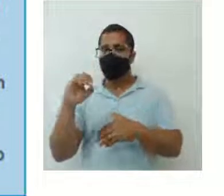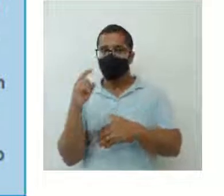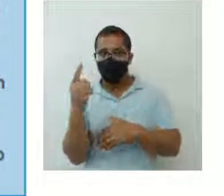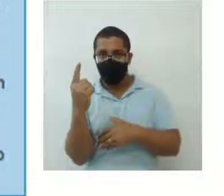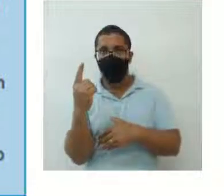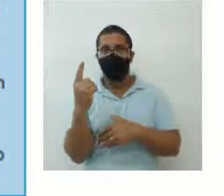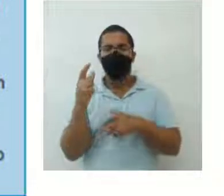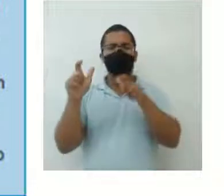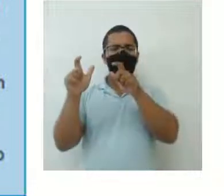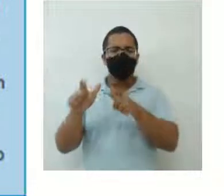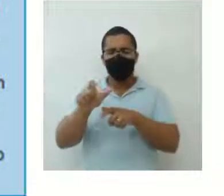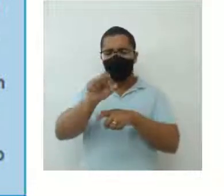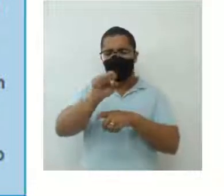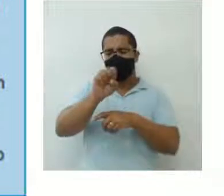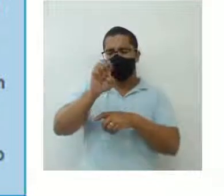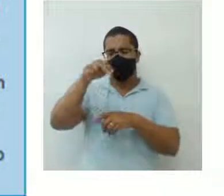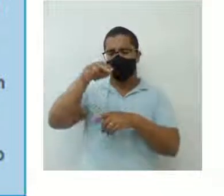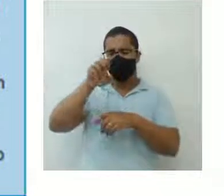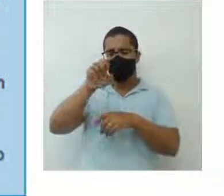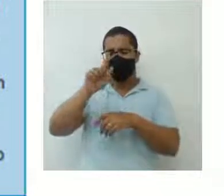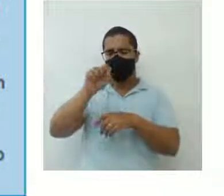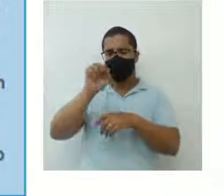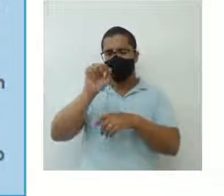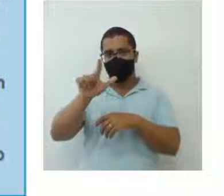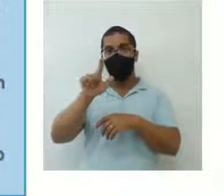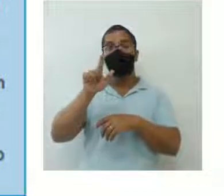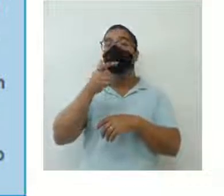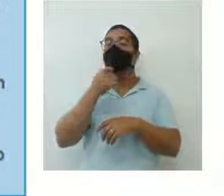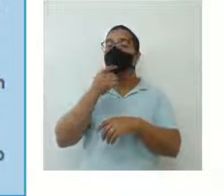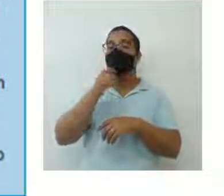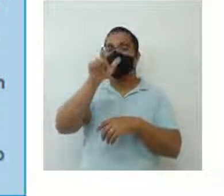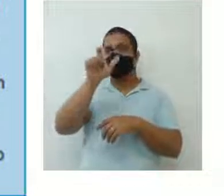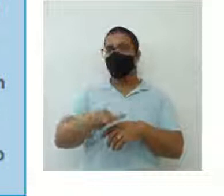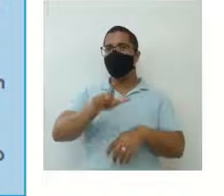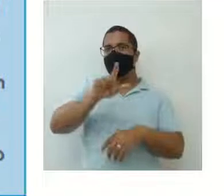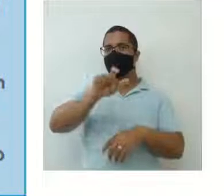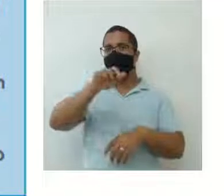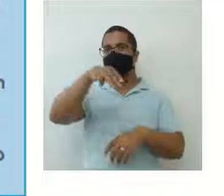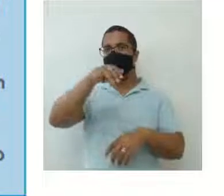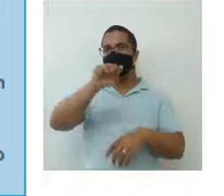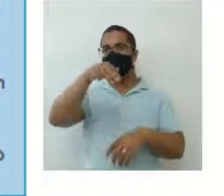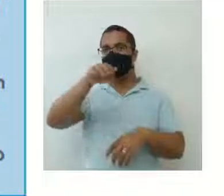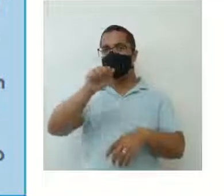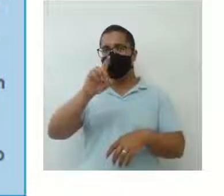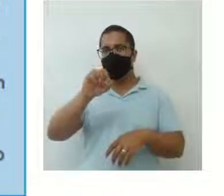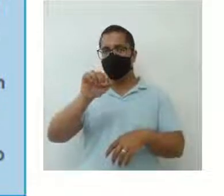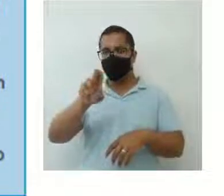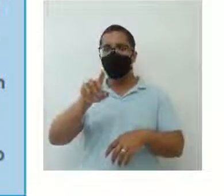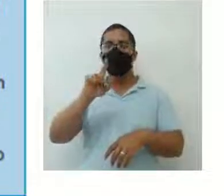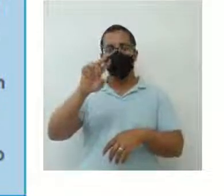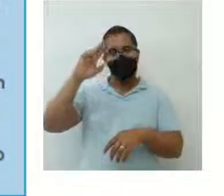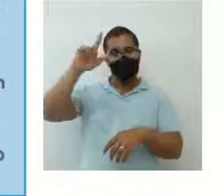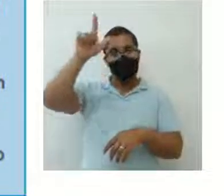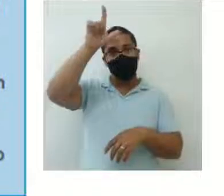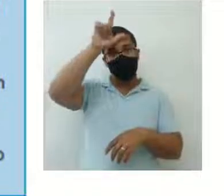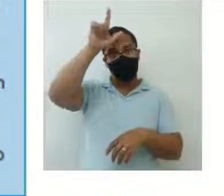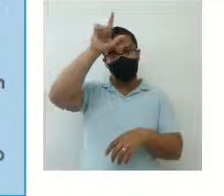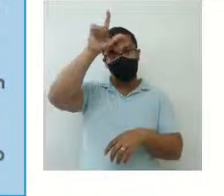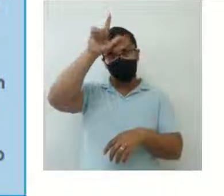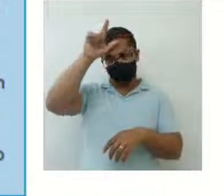né, Lamine, ele liderou rebeldes muçulmanos, né, contra os